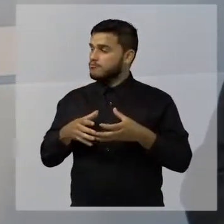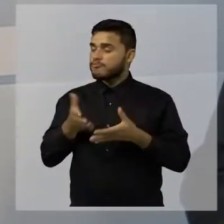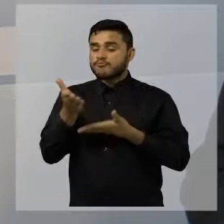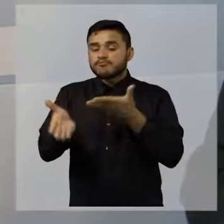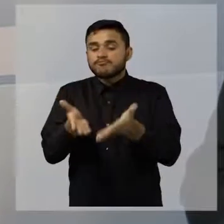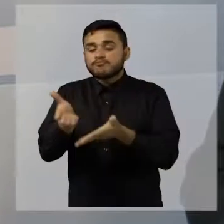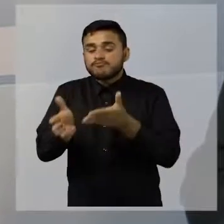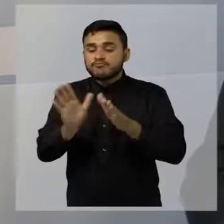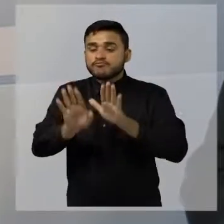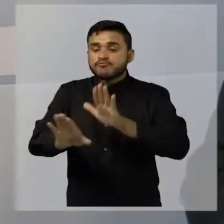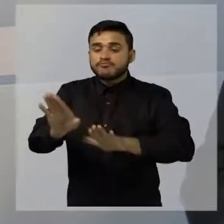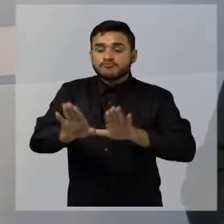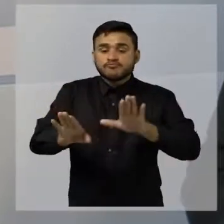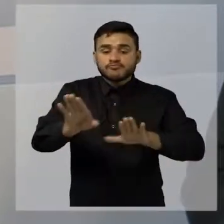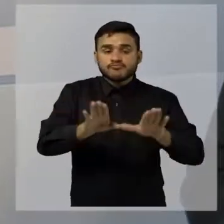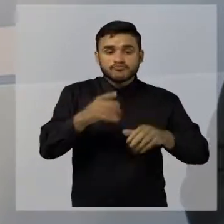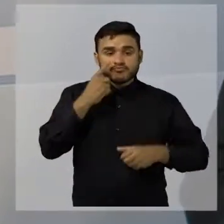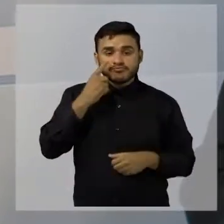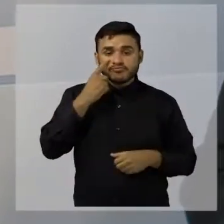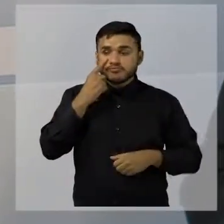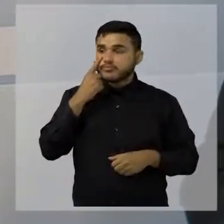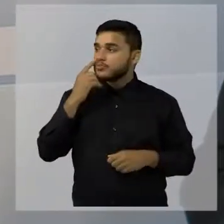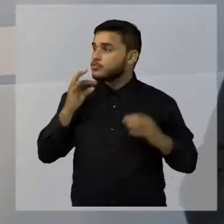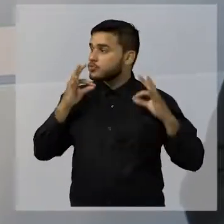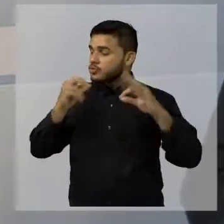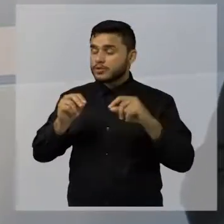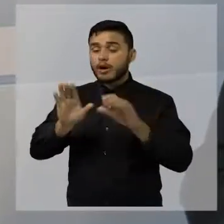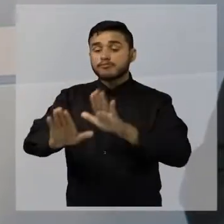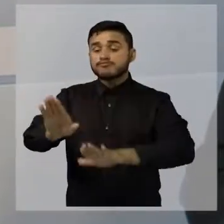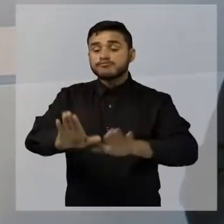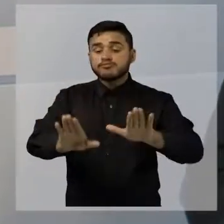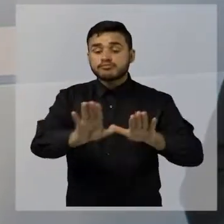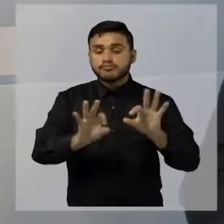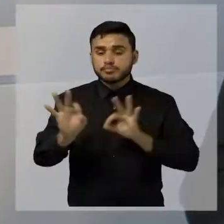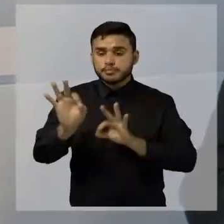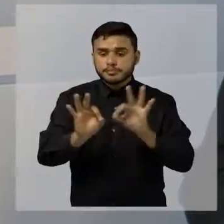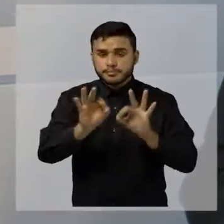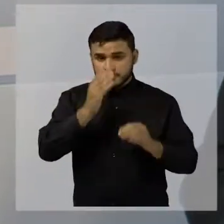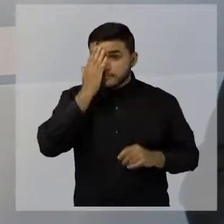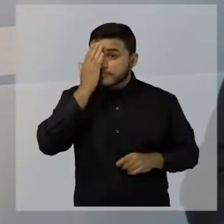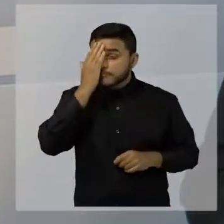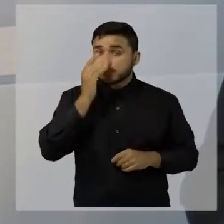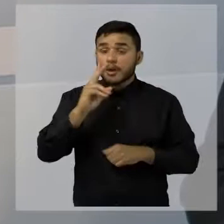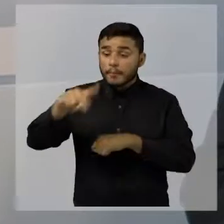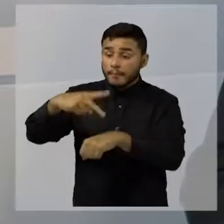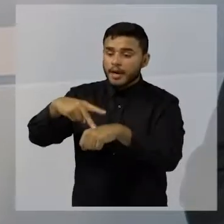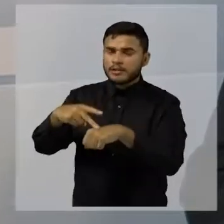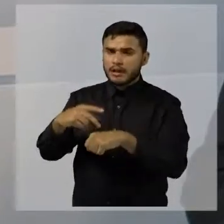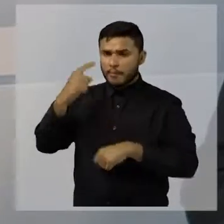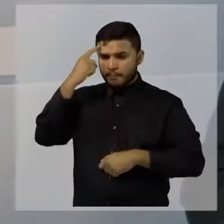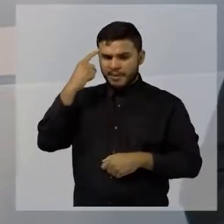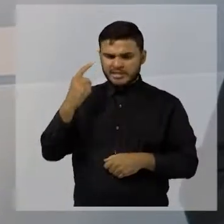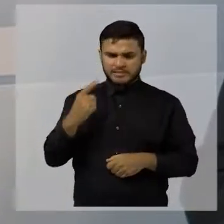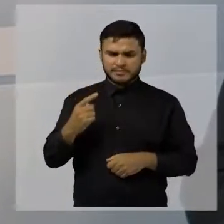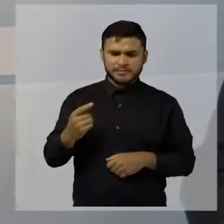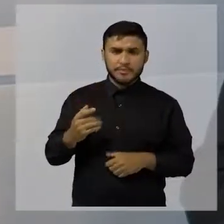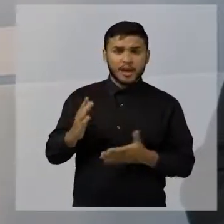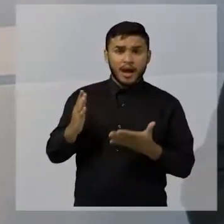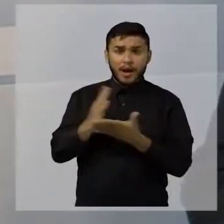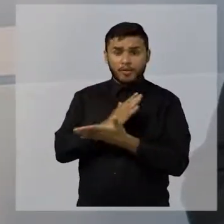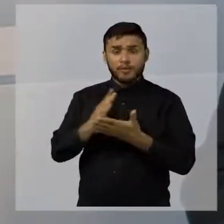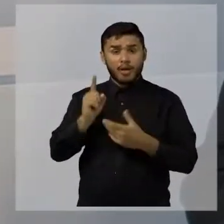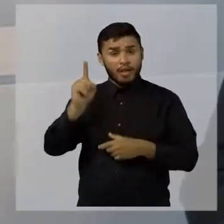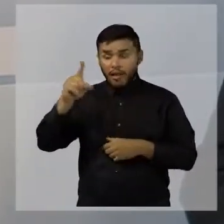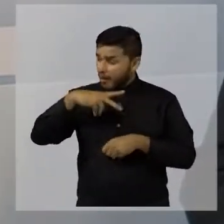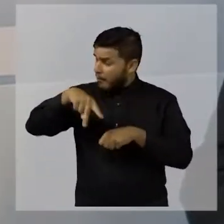deixa de ocupar a praça porque são pessoas de bem, né, que precisam desse olhar voltado. Nós na Praça Jardim América nós